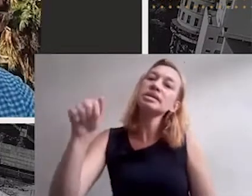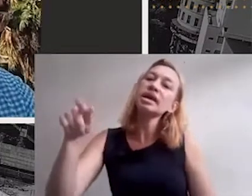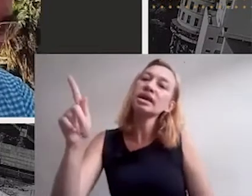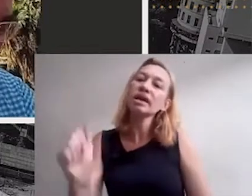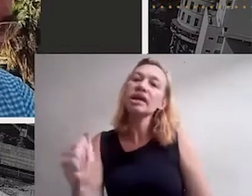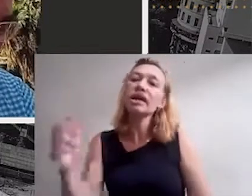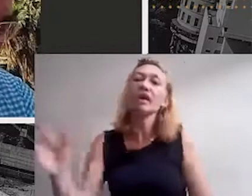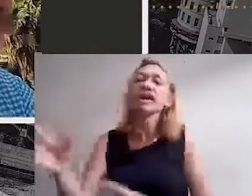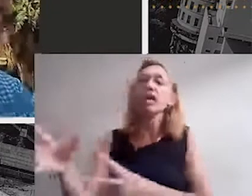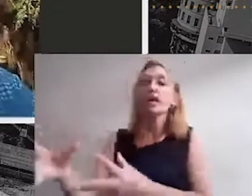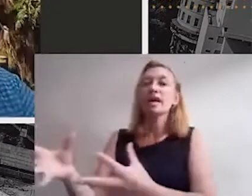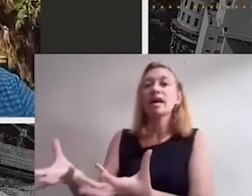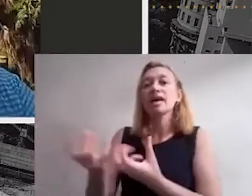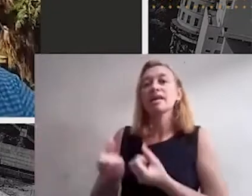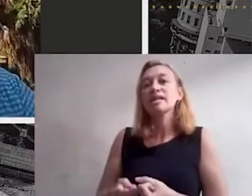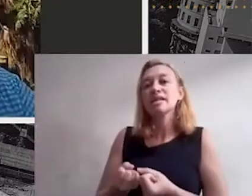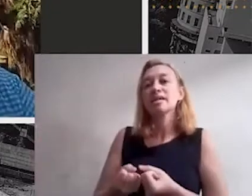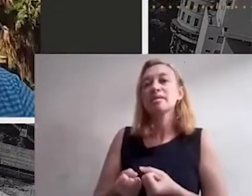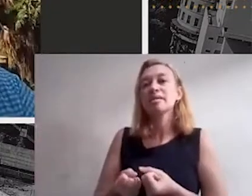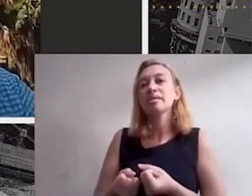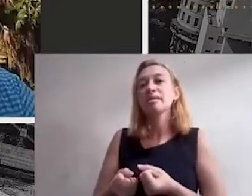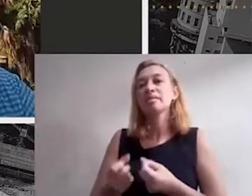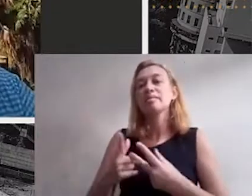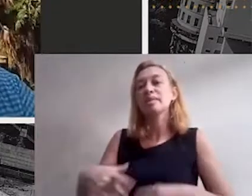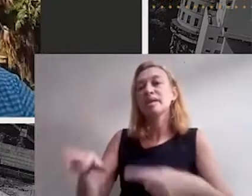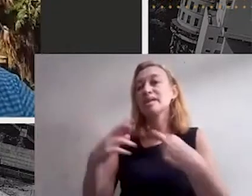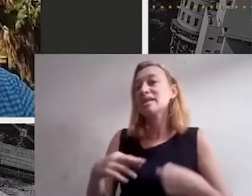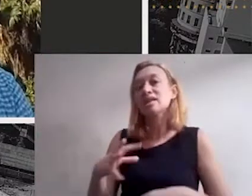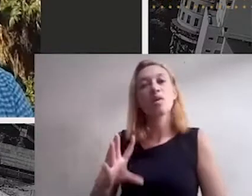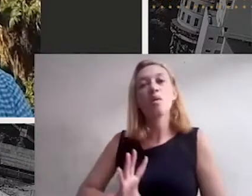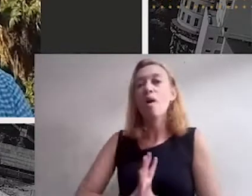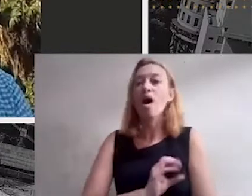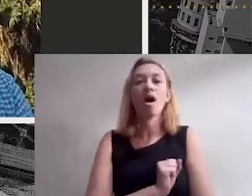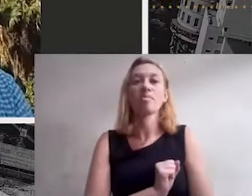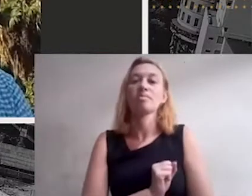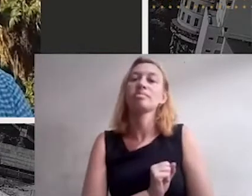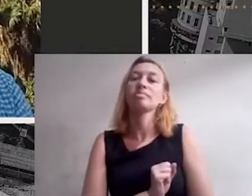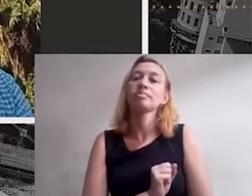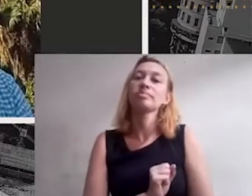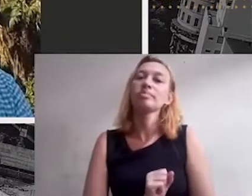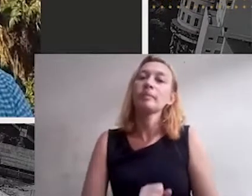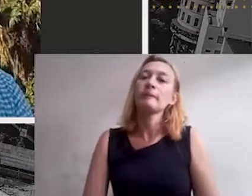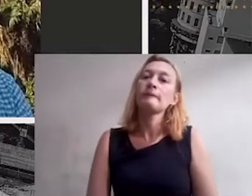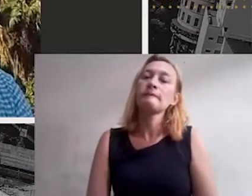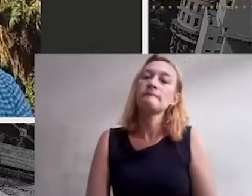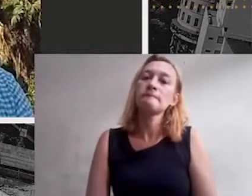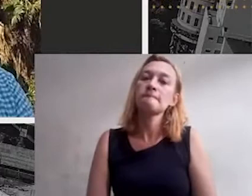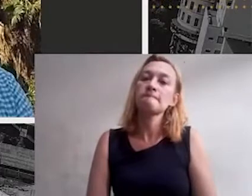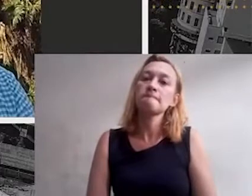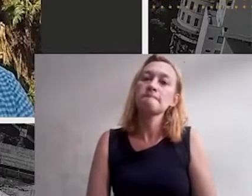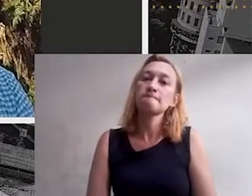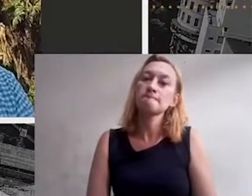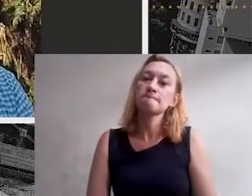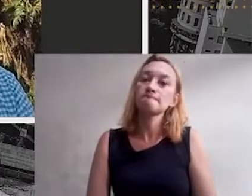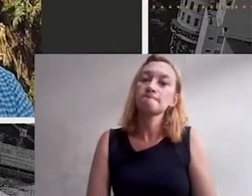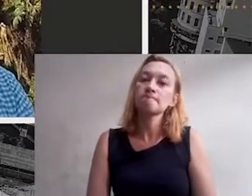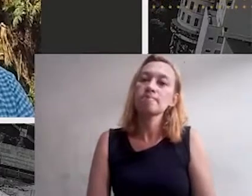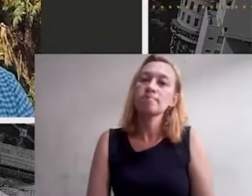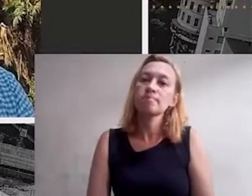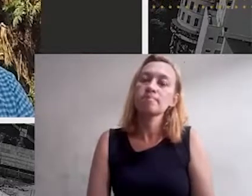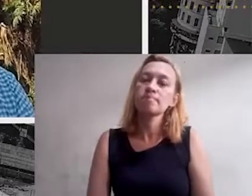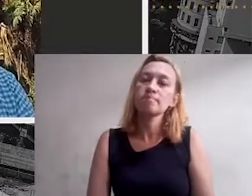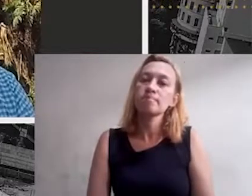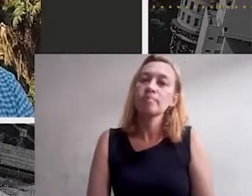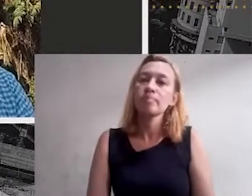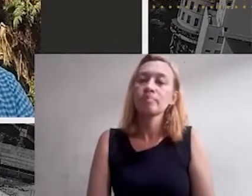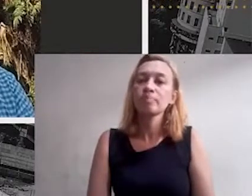fazendo esse carregamento há tempos, eu amo. Legal, que legal. Ô, Virgílio, eu vou fazer